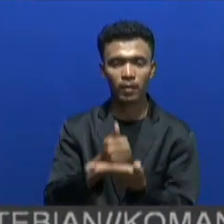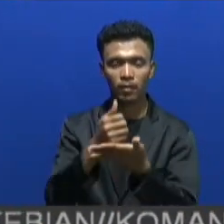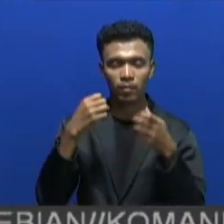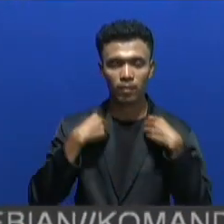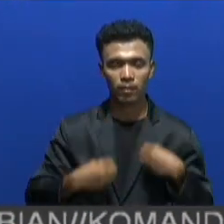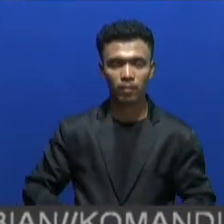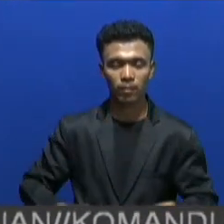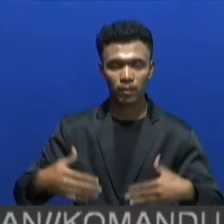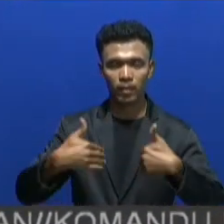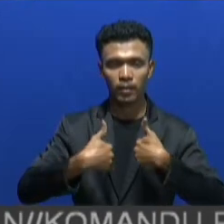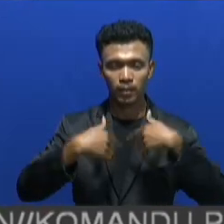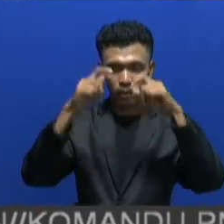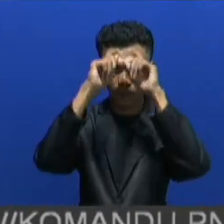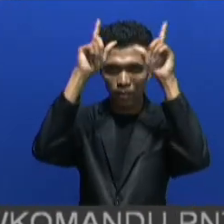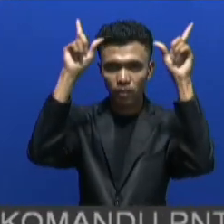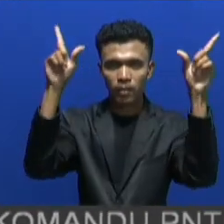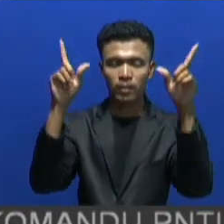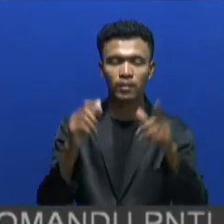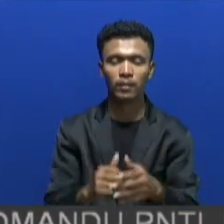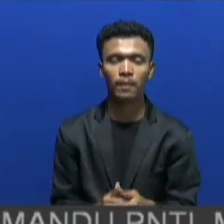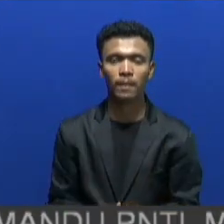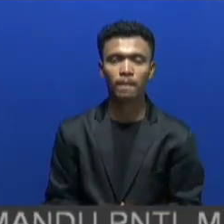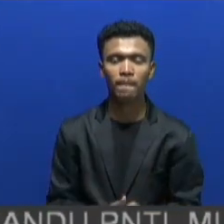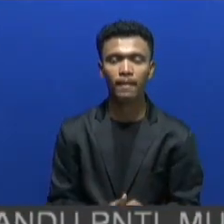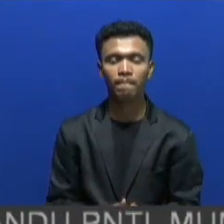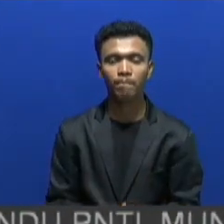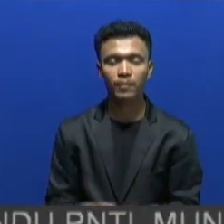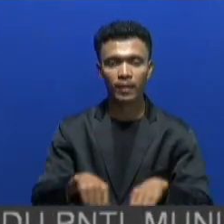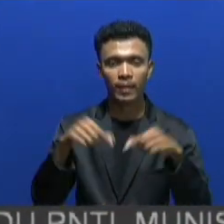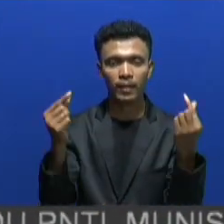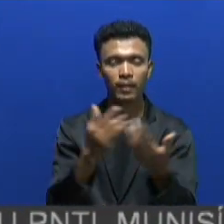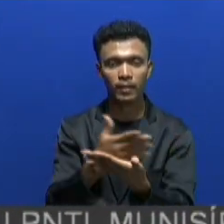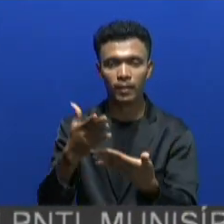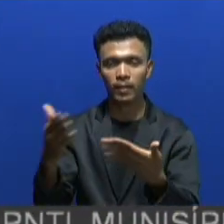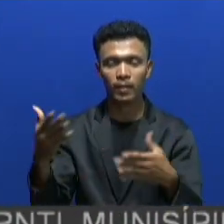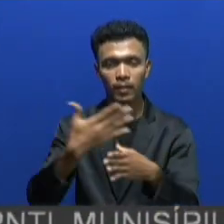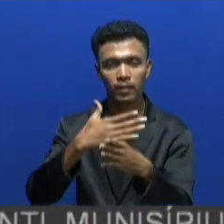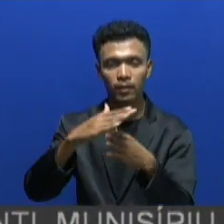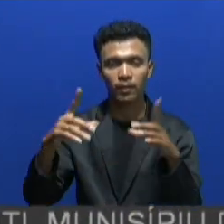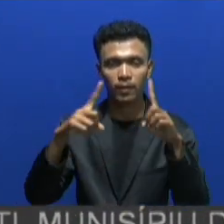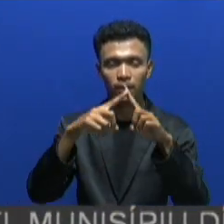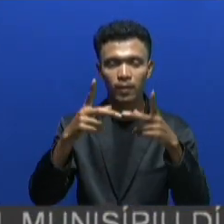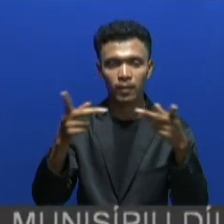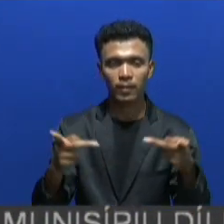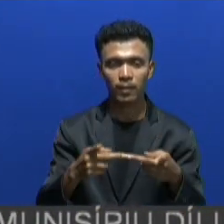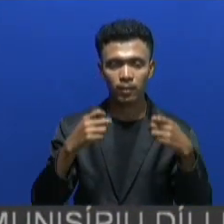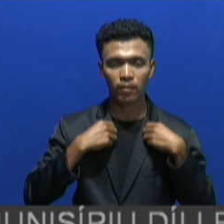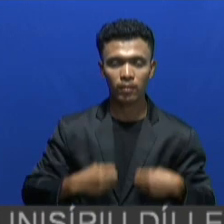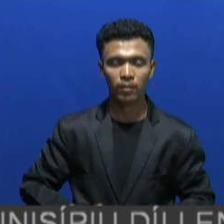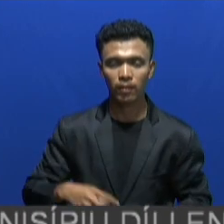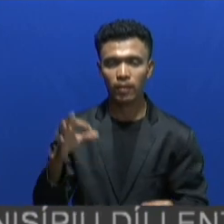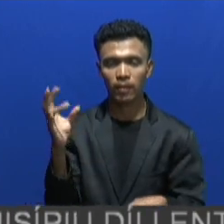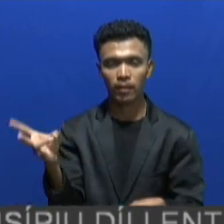i Timor-Leste. The health management system in Timor-Leste. Equipamento hirakne se distribui ba Centro Saúde Hitunulu Resen